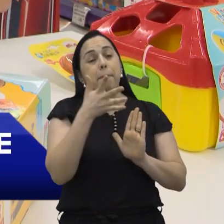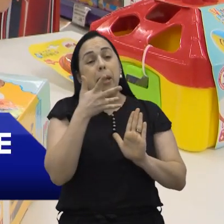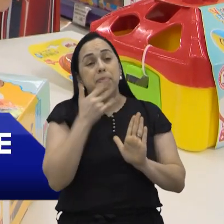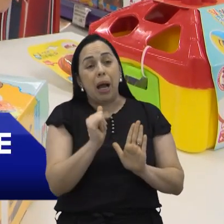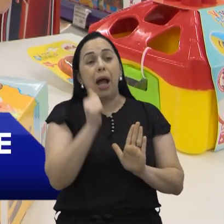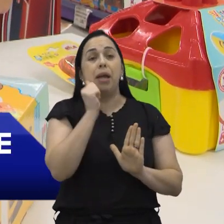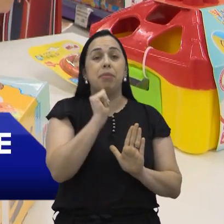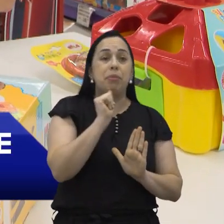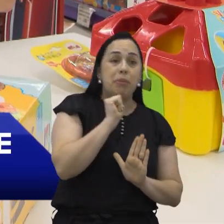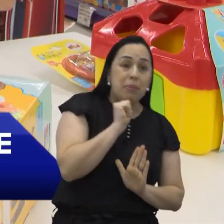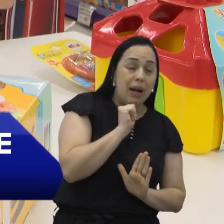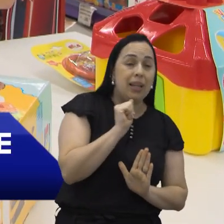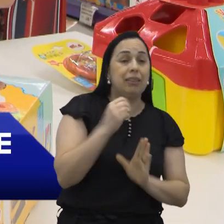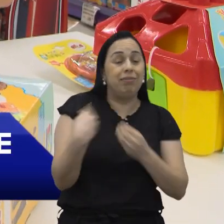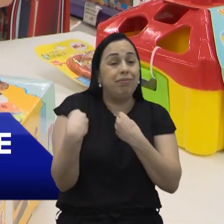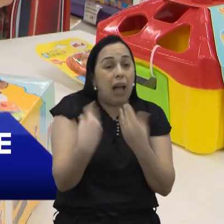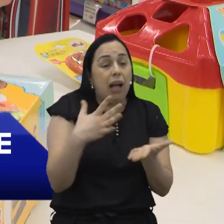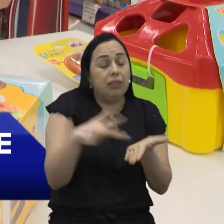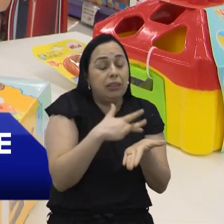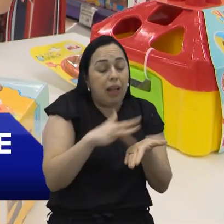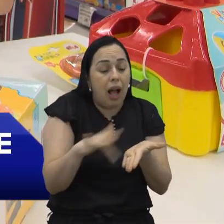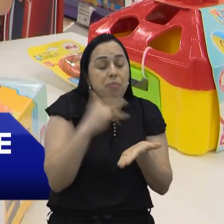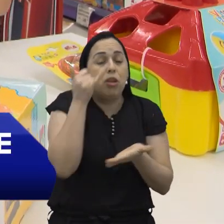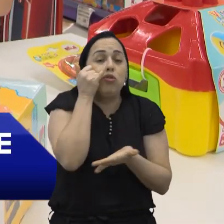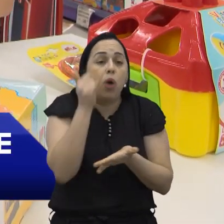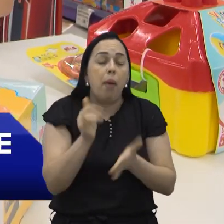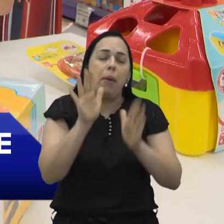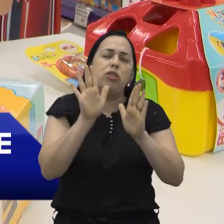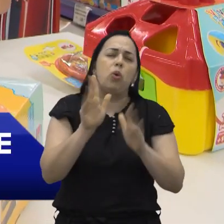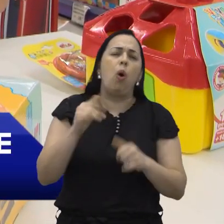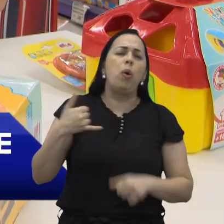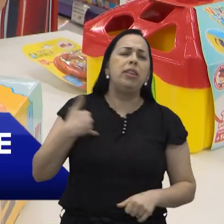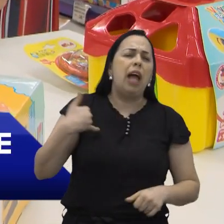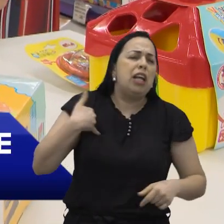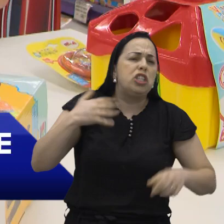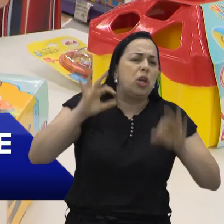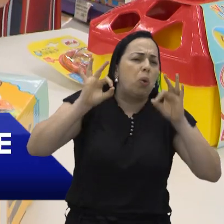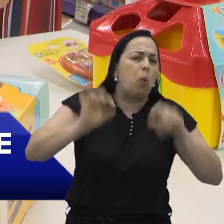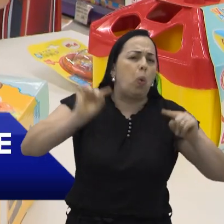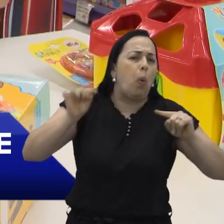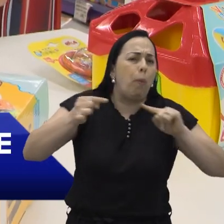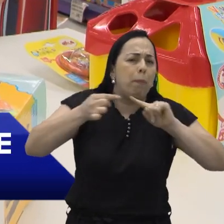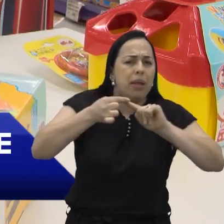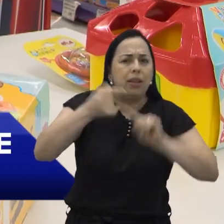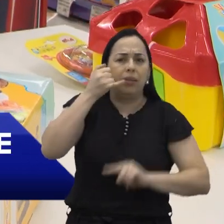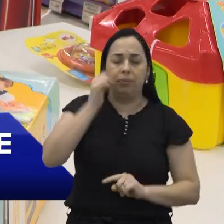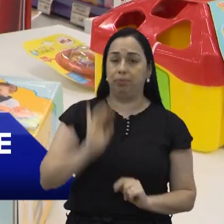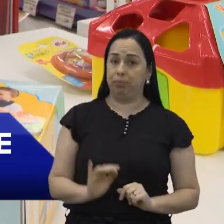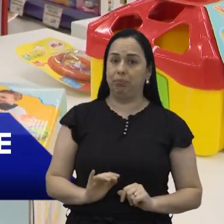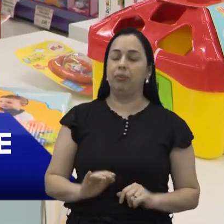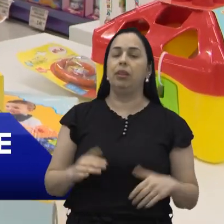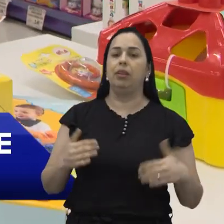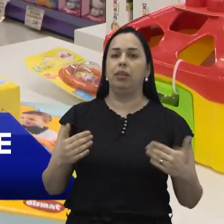esse tipo de presentes para as crianças. Então, tablet, celular. E qual seria a idade mais adequada para dar esse tipo de